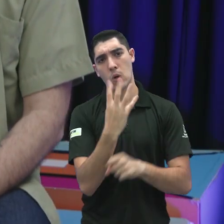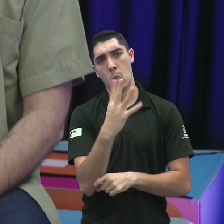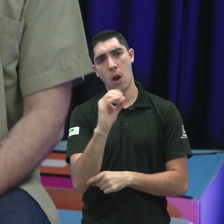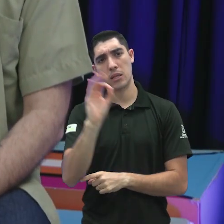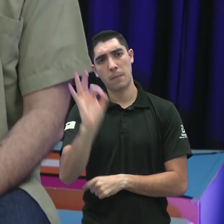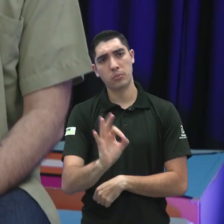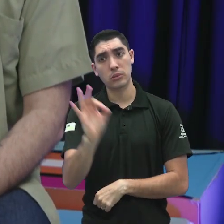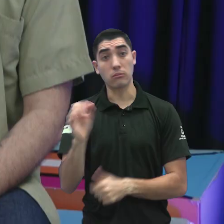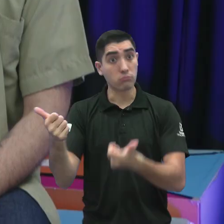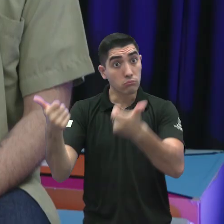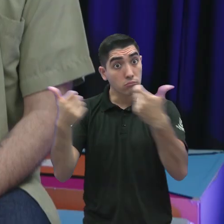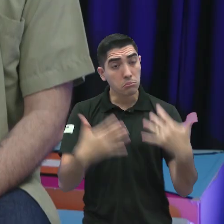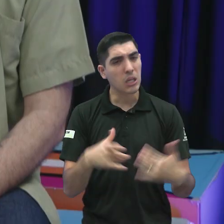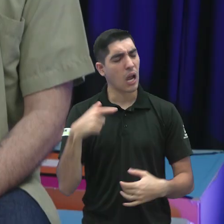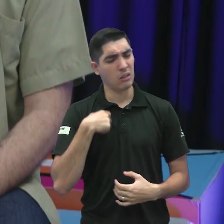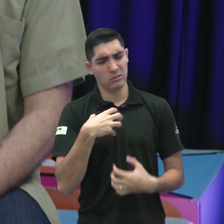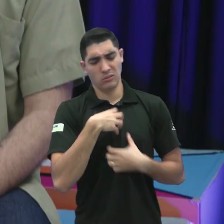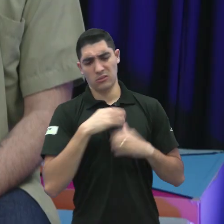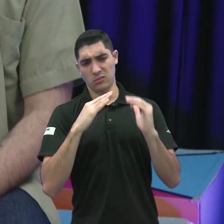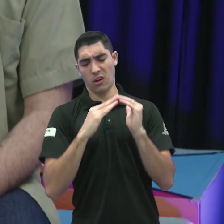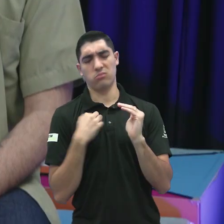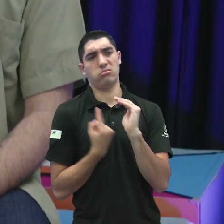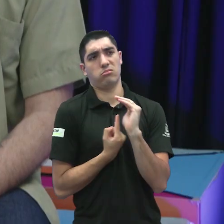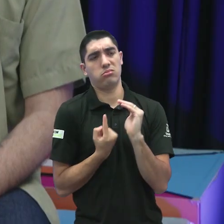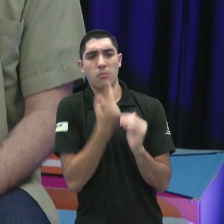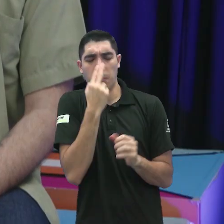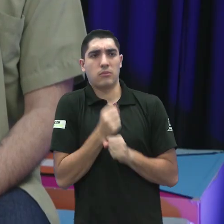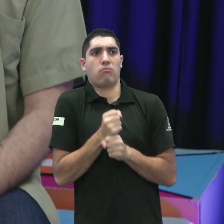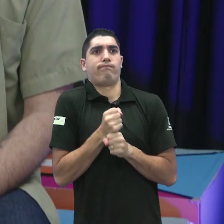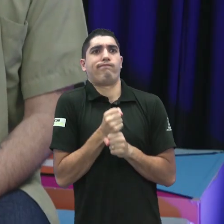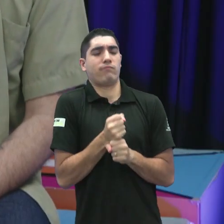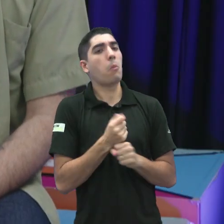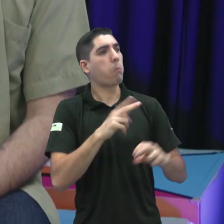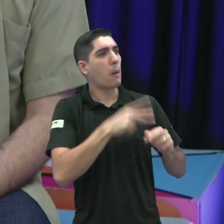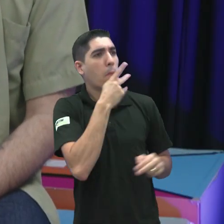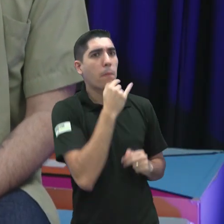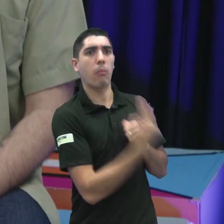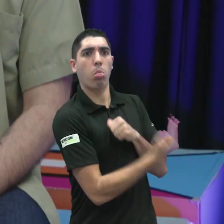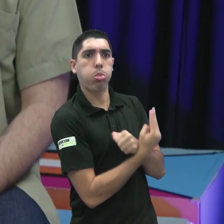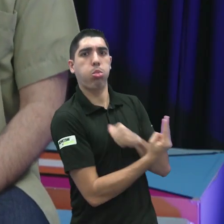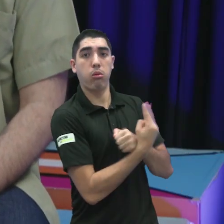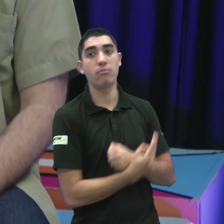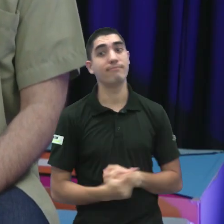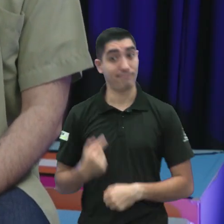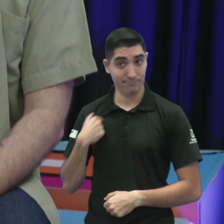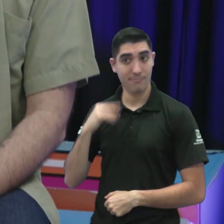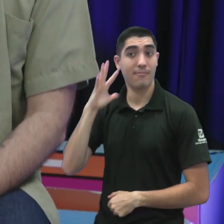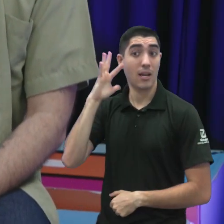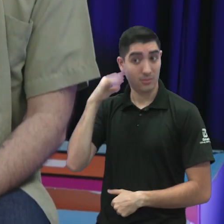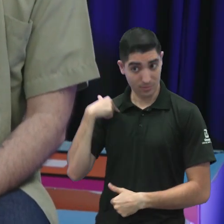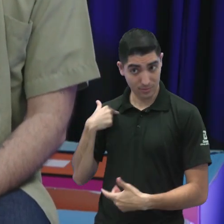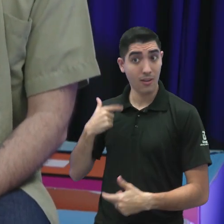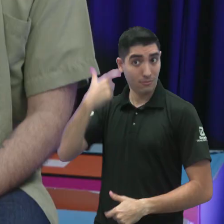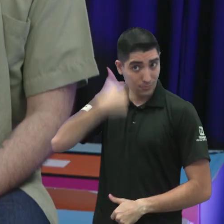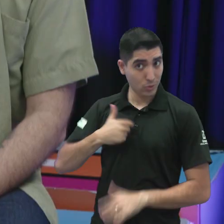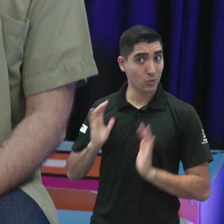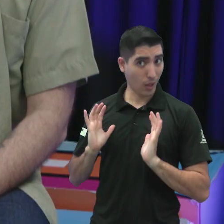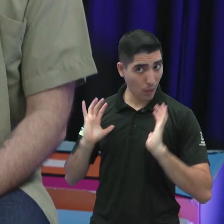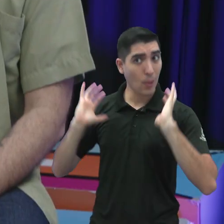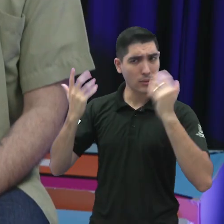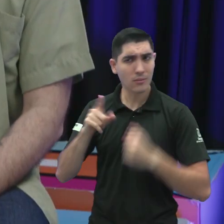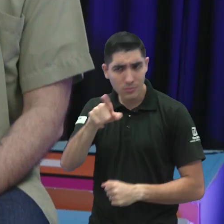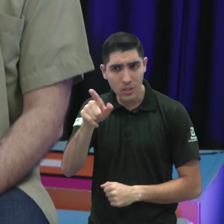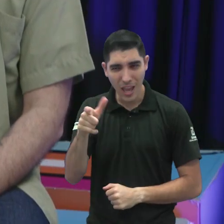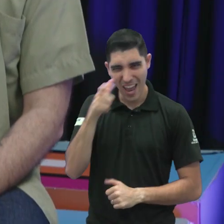sentir presos em casa por causa da superproteção dos pais? Eu imagino, Fernanda, até eu passo por isso. Além disso,